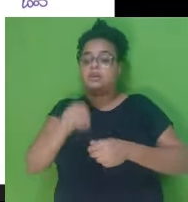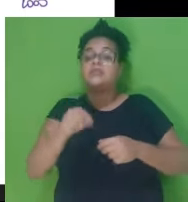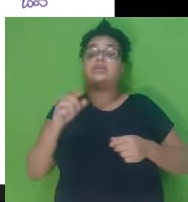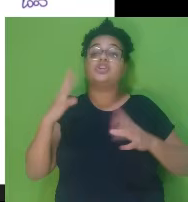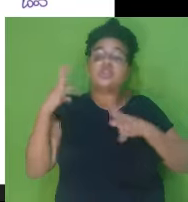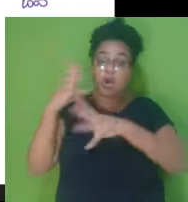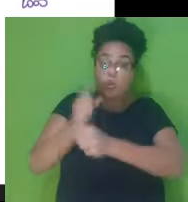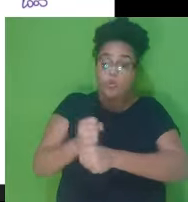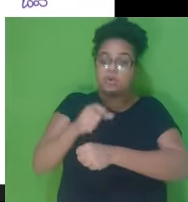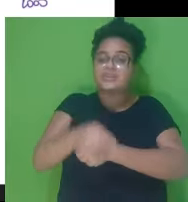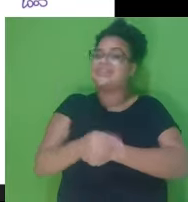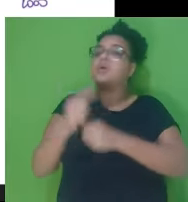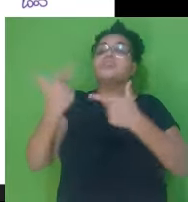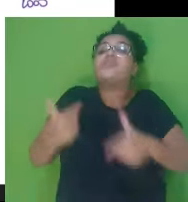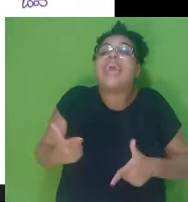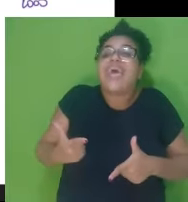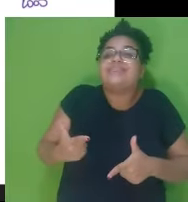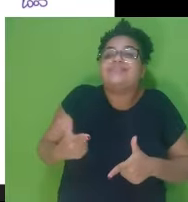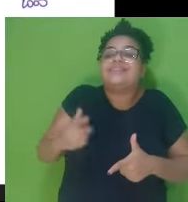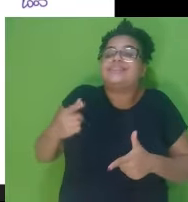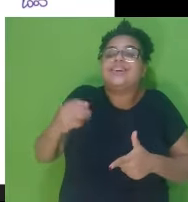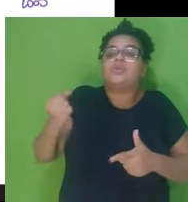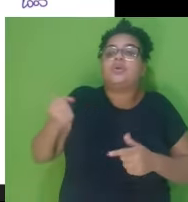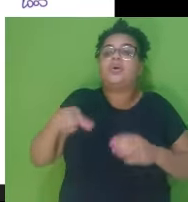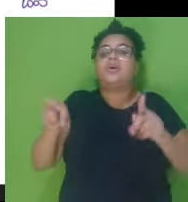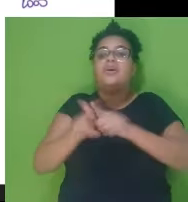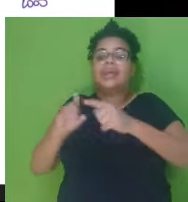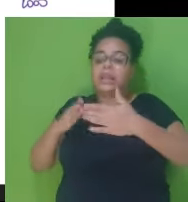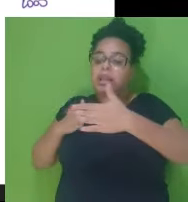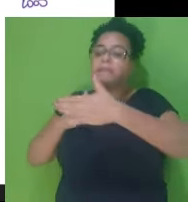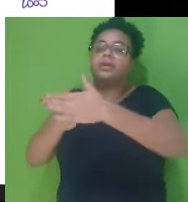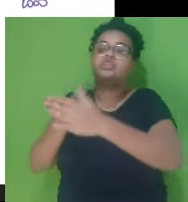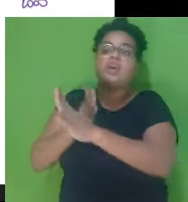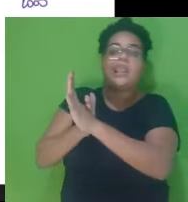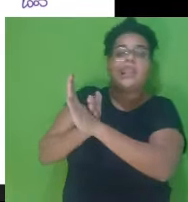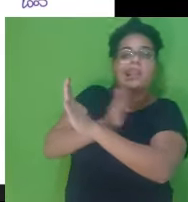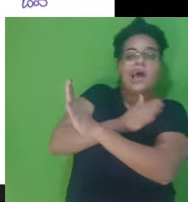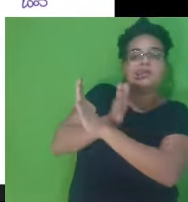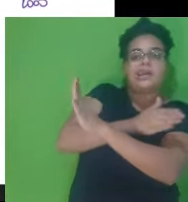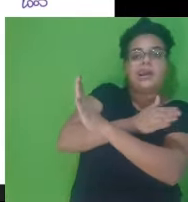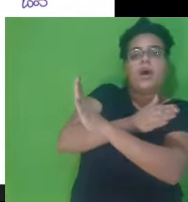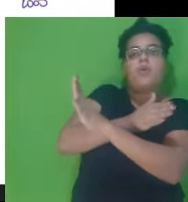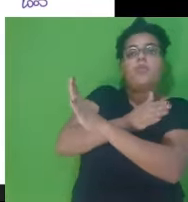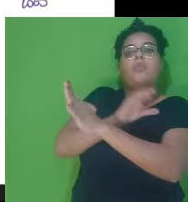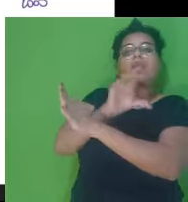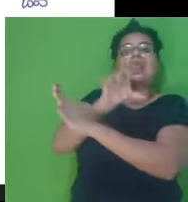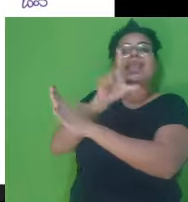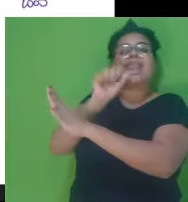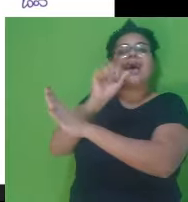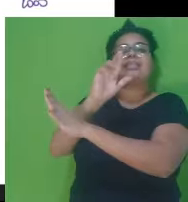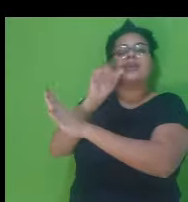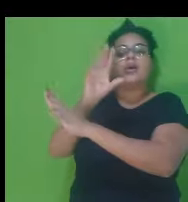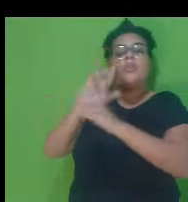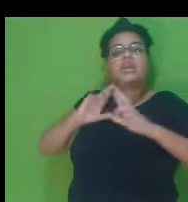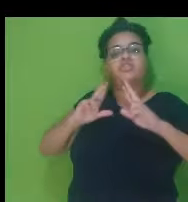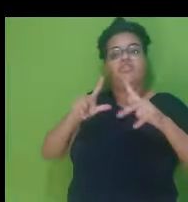que a gente está calculando não existe, né? Porque os limites laterais são diferentes.